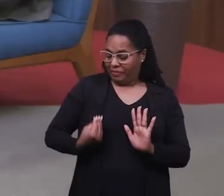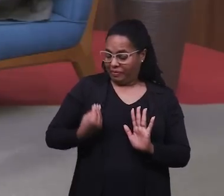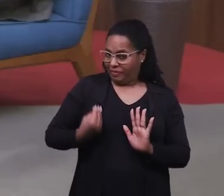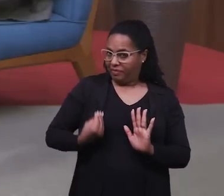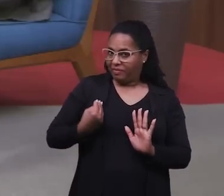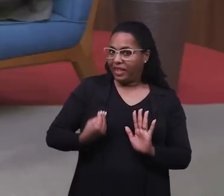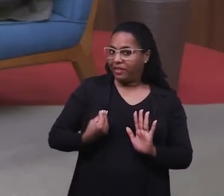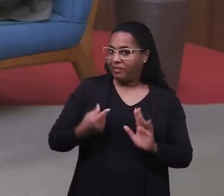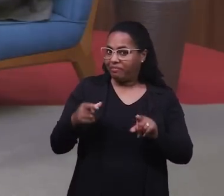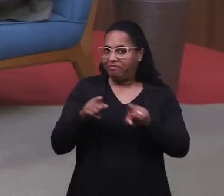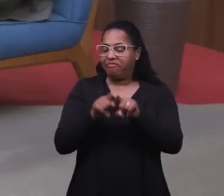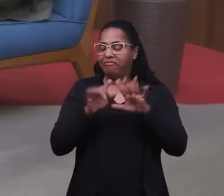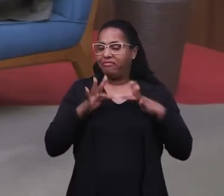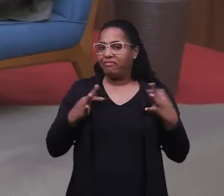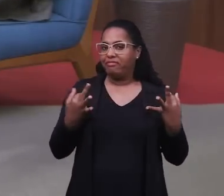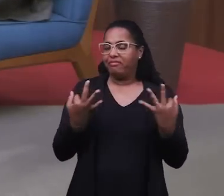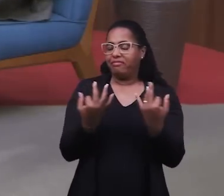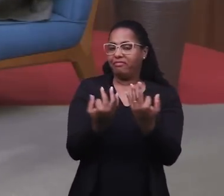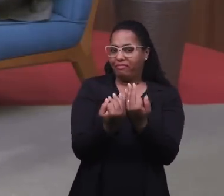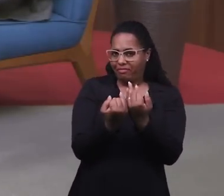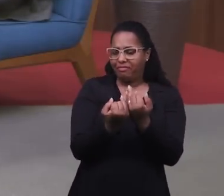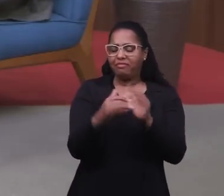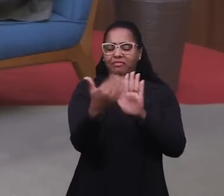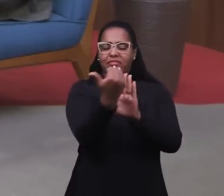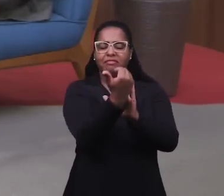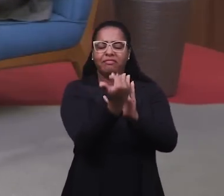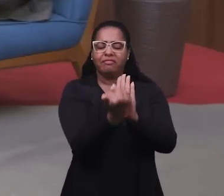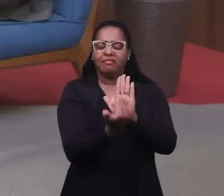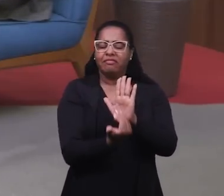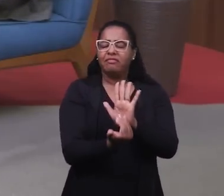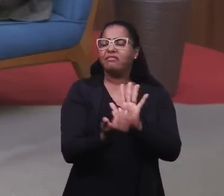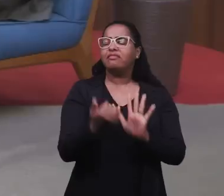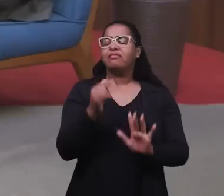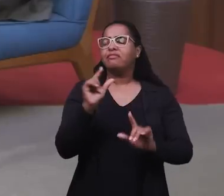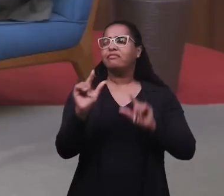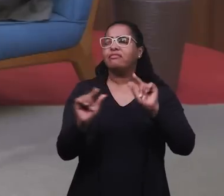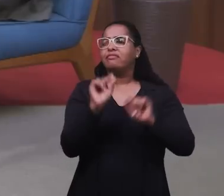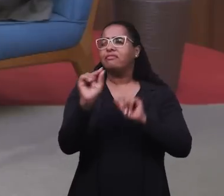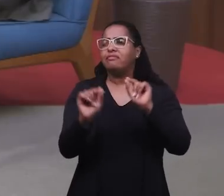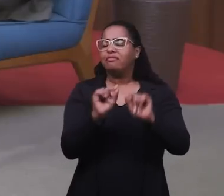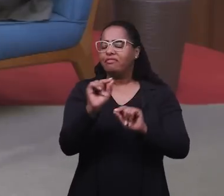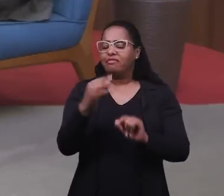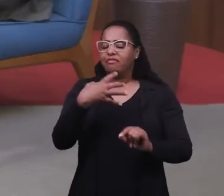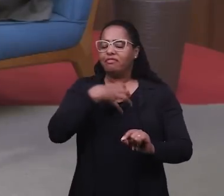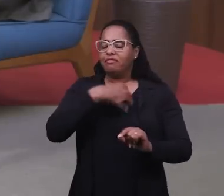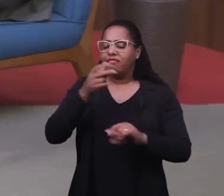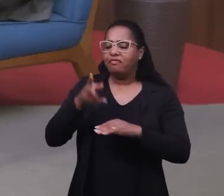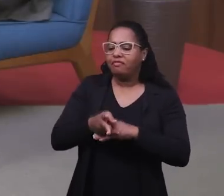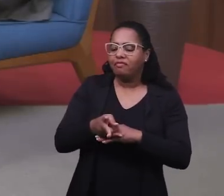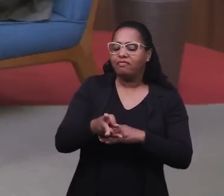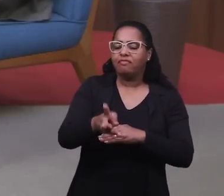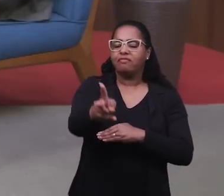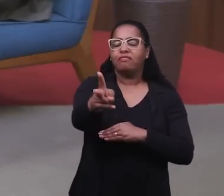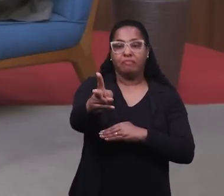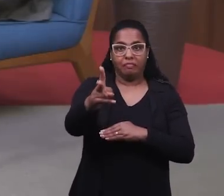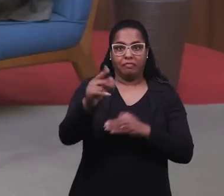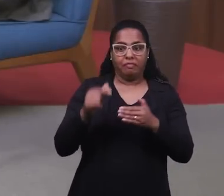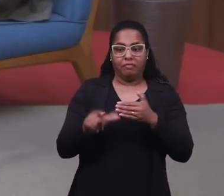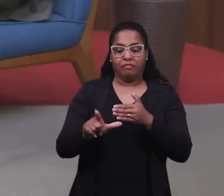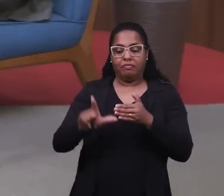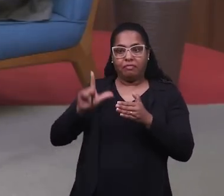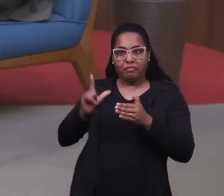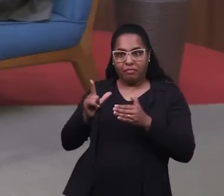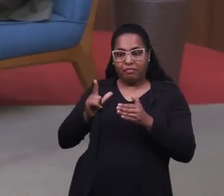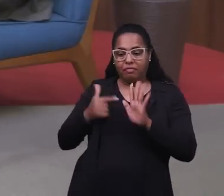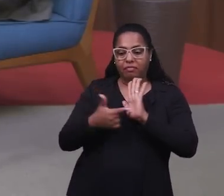vidas, para a sua vida, para a sua família, né? O programa ele tem um sentido que é dar sequência àquilo que foi